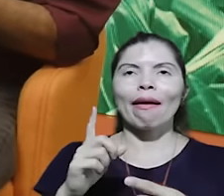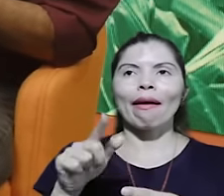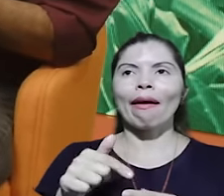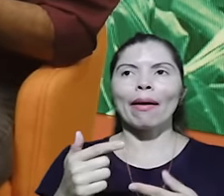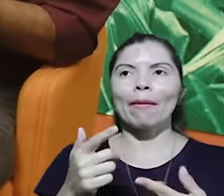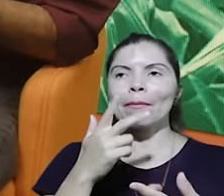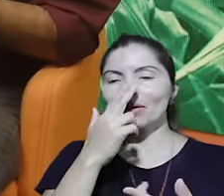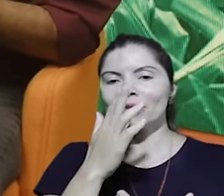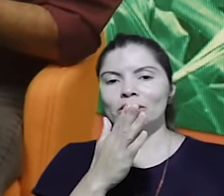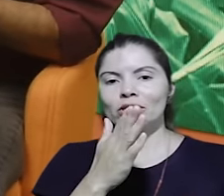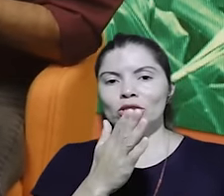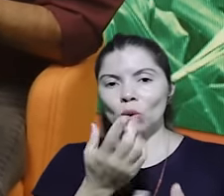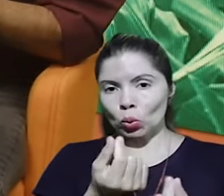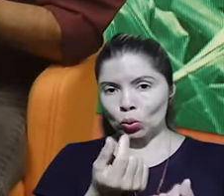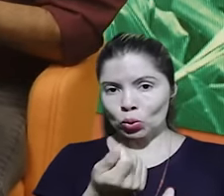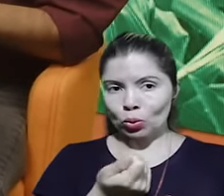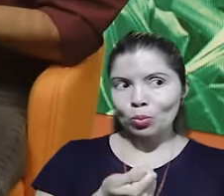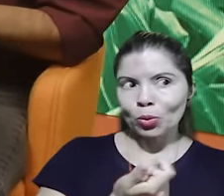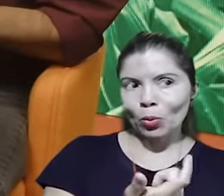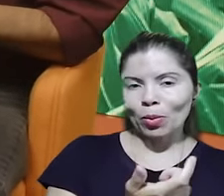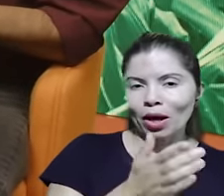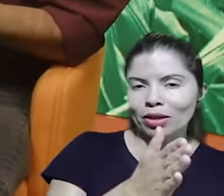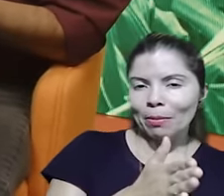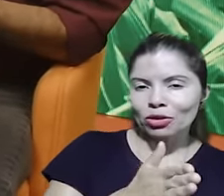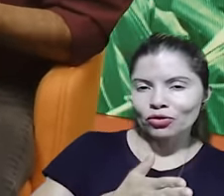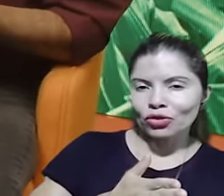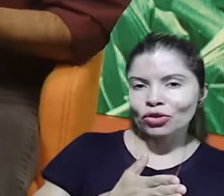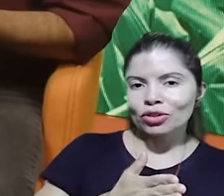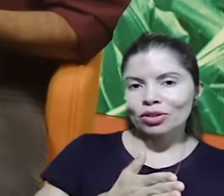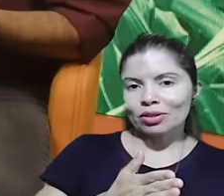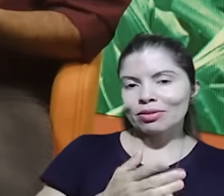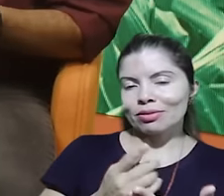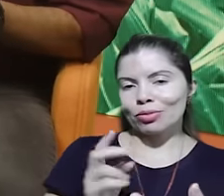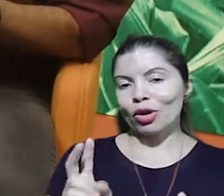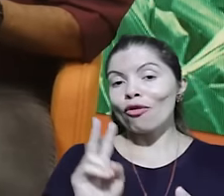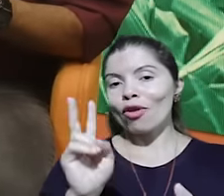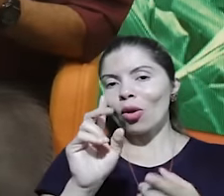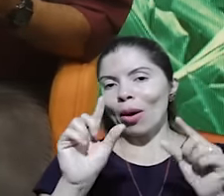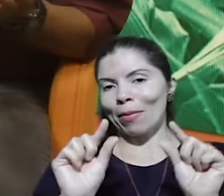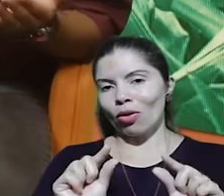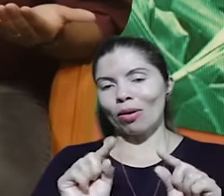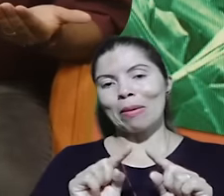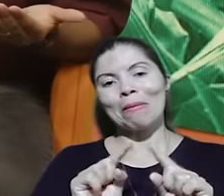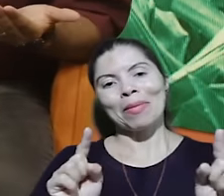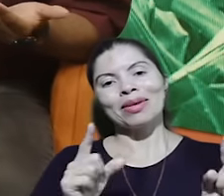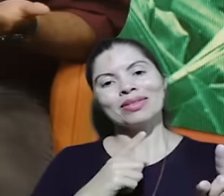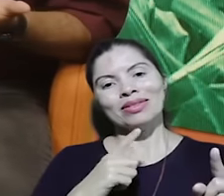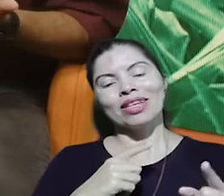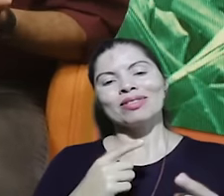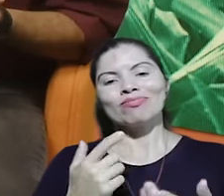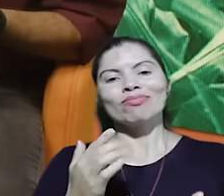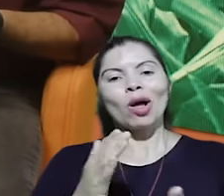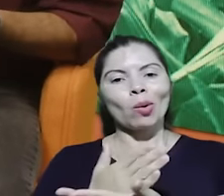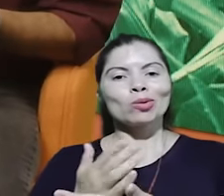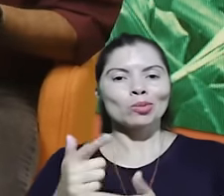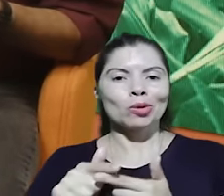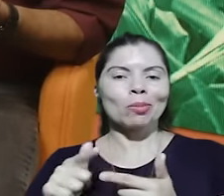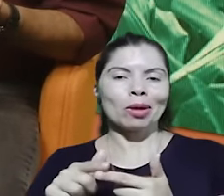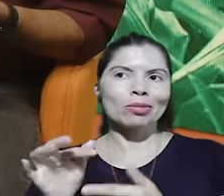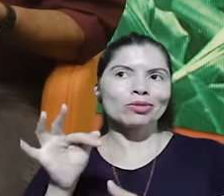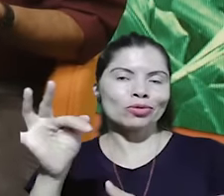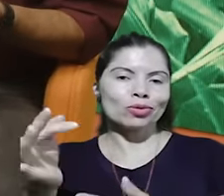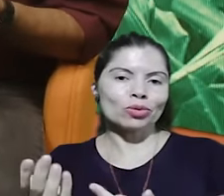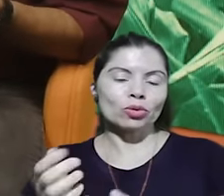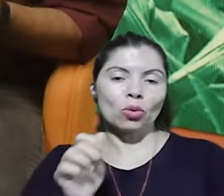né em custo e aí você vai perceber que realmente é melhor porque o valor é menor só que você tem esses outros por menores que pode te dar trabalho o